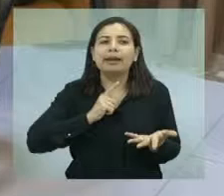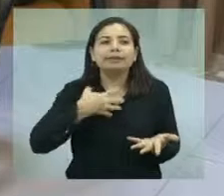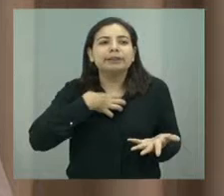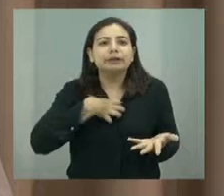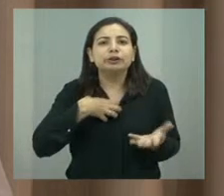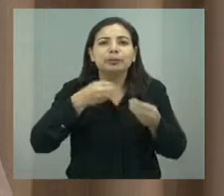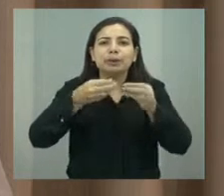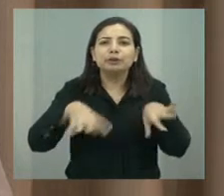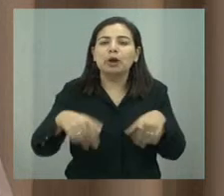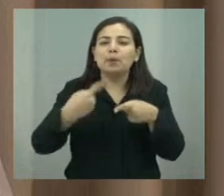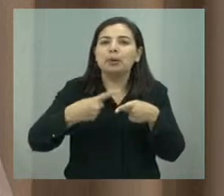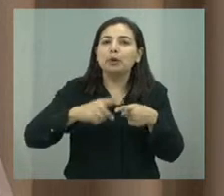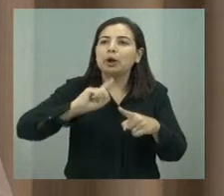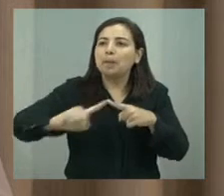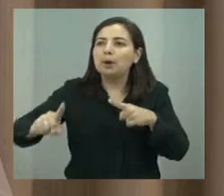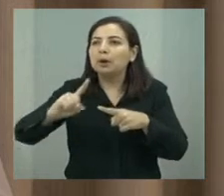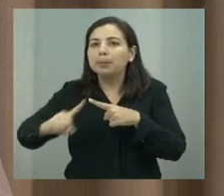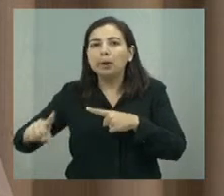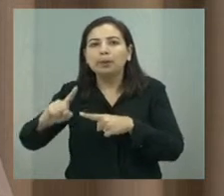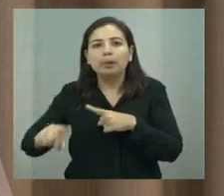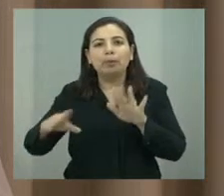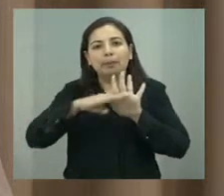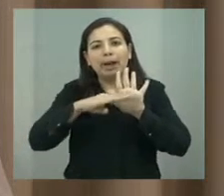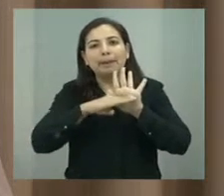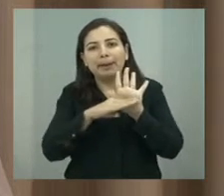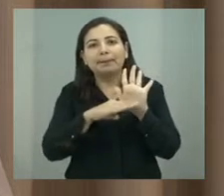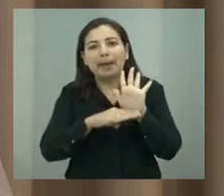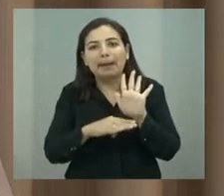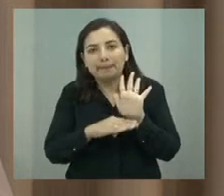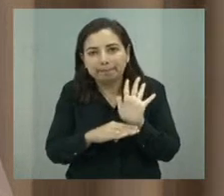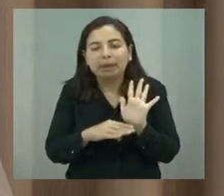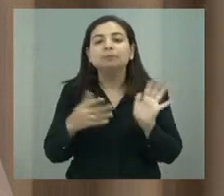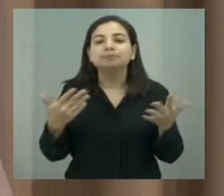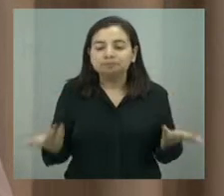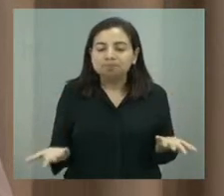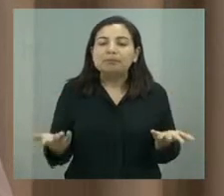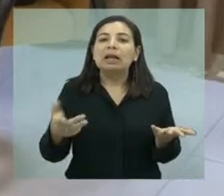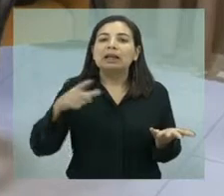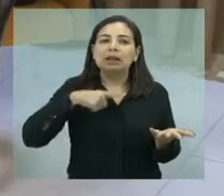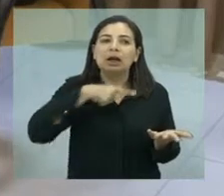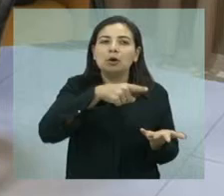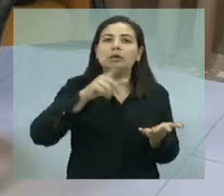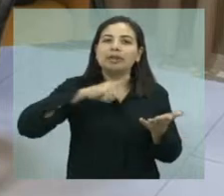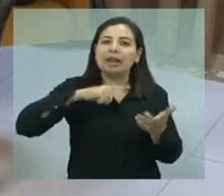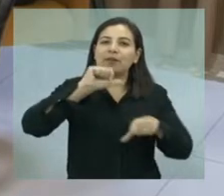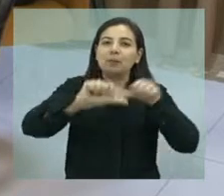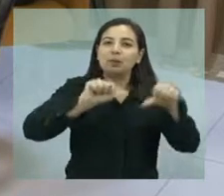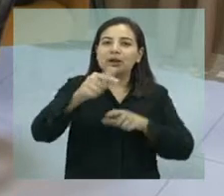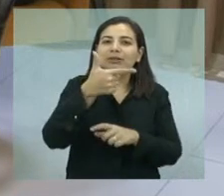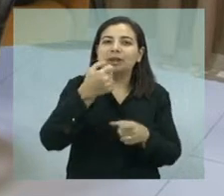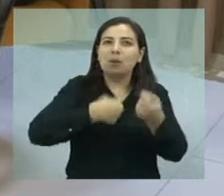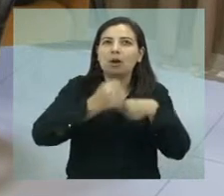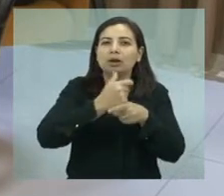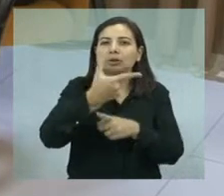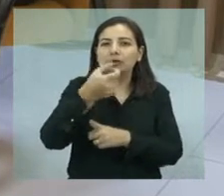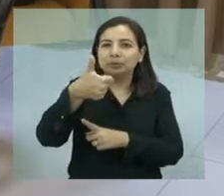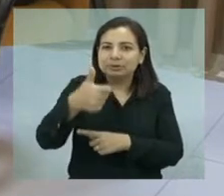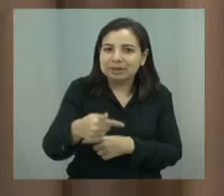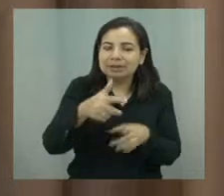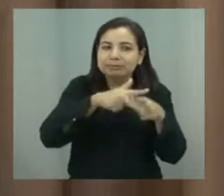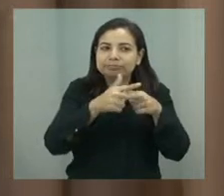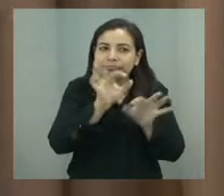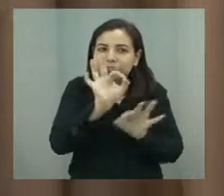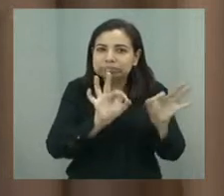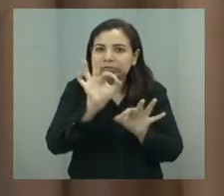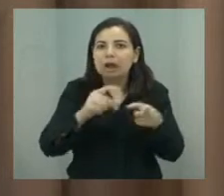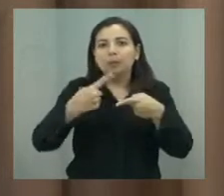e houve todo aquele debate na Câmara Municipal de Fortaleza para que tudo procurasse se enquadrar e se atender a todos, né? Fora